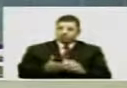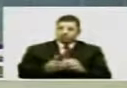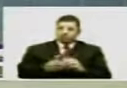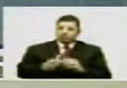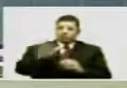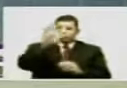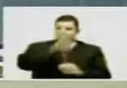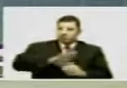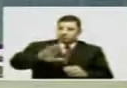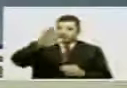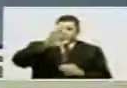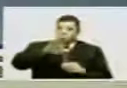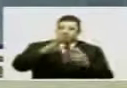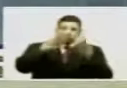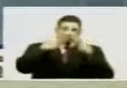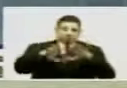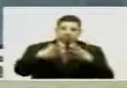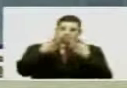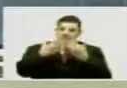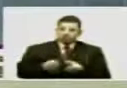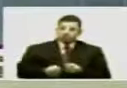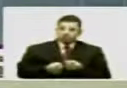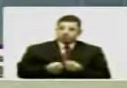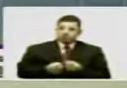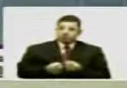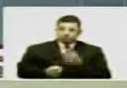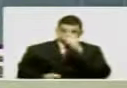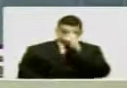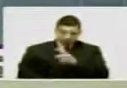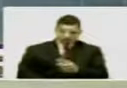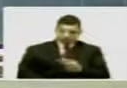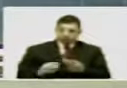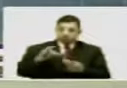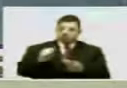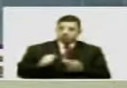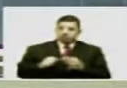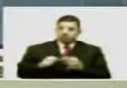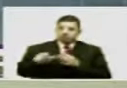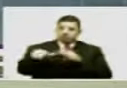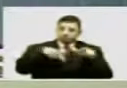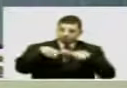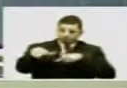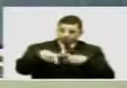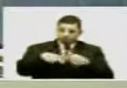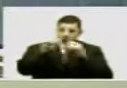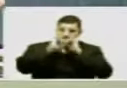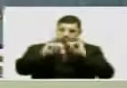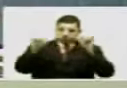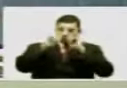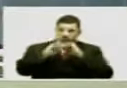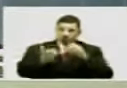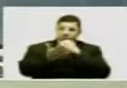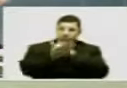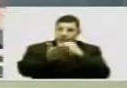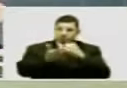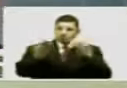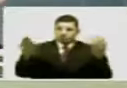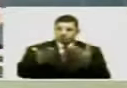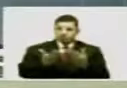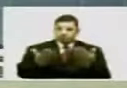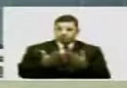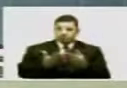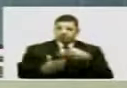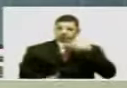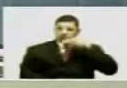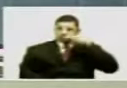Tesouro Nacional não permitiu a autorização do crédito para essa obra. Informação oficial, agora,